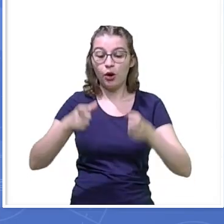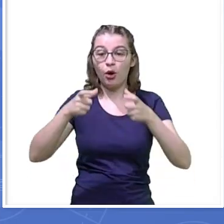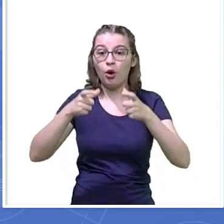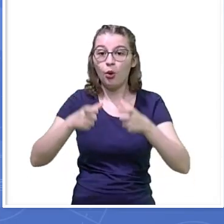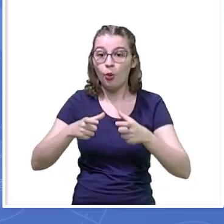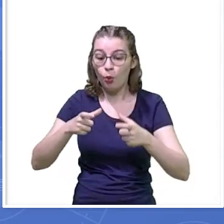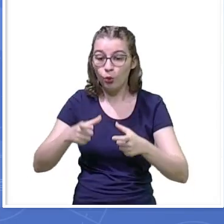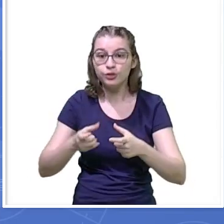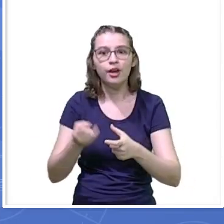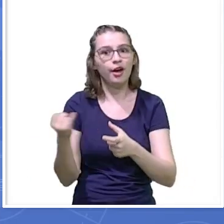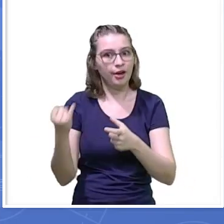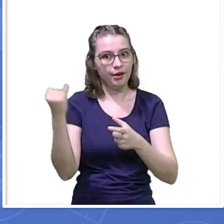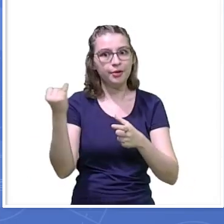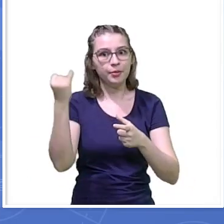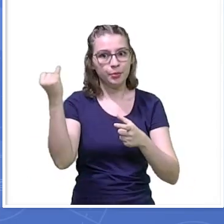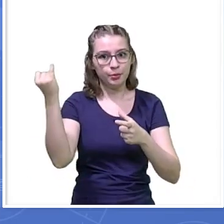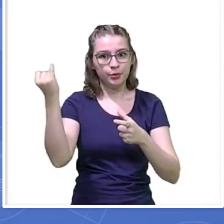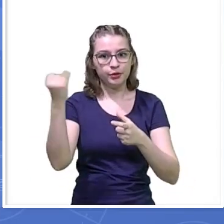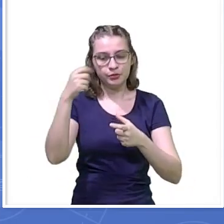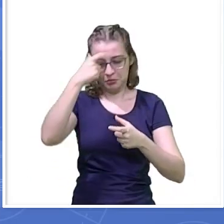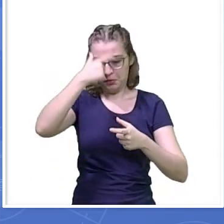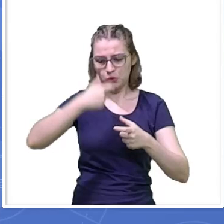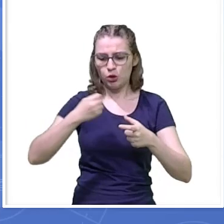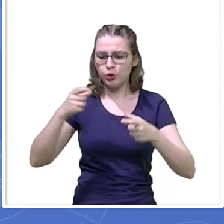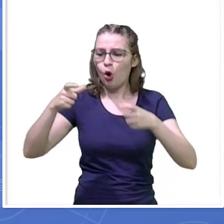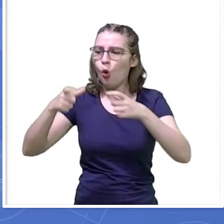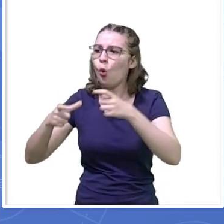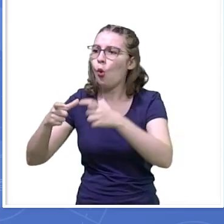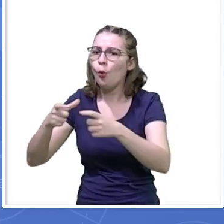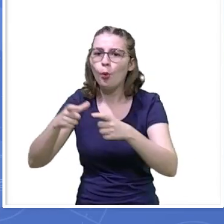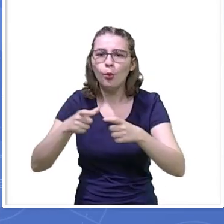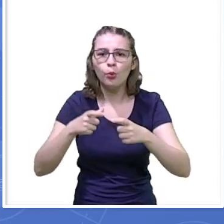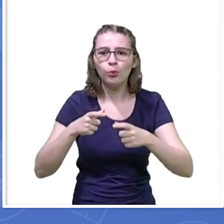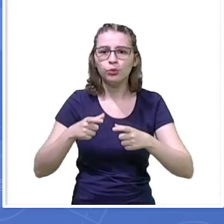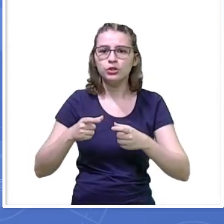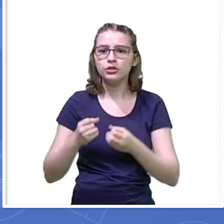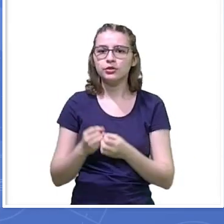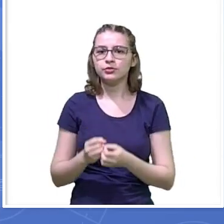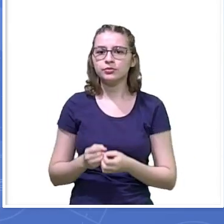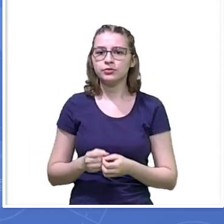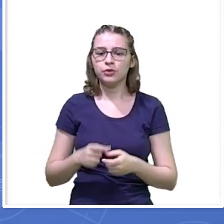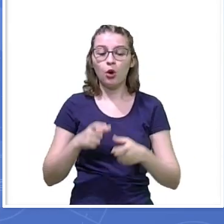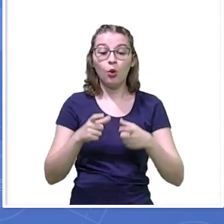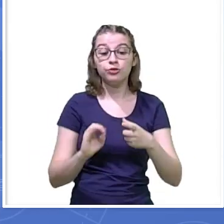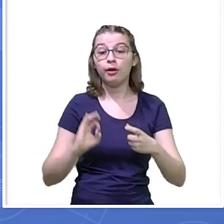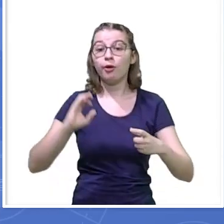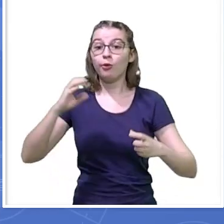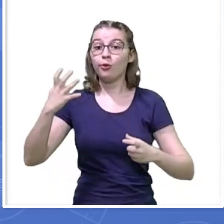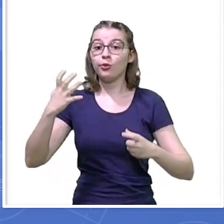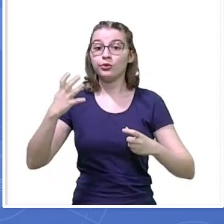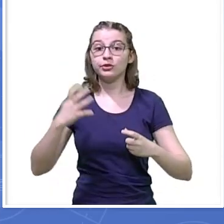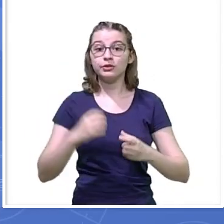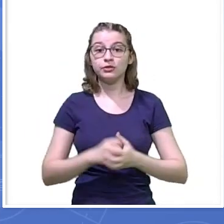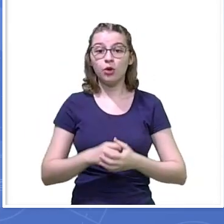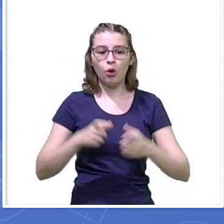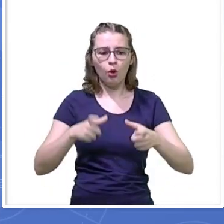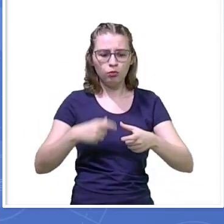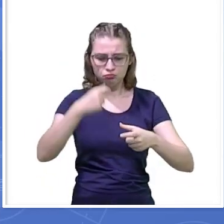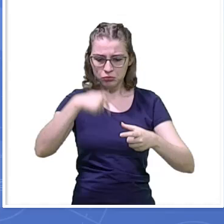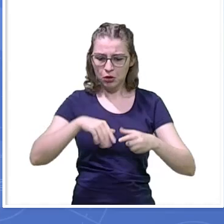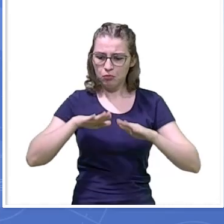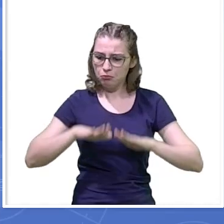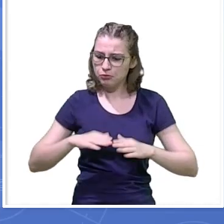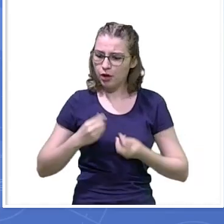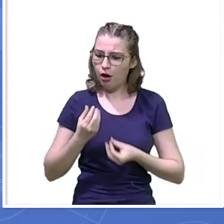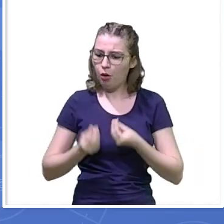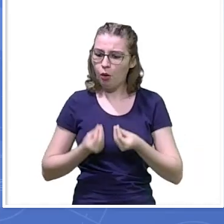é muito importante também para o ser humano, né? Onde as coisas se localizam, onde as coisas estão acontecendo, né? Onde nós estamos, e